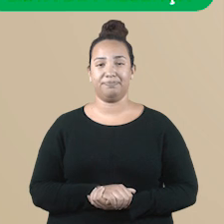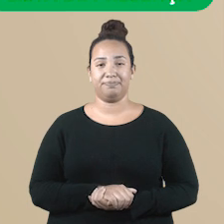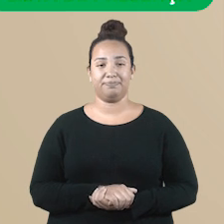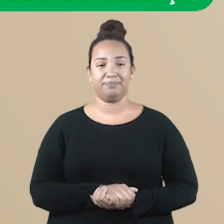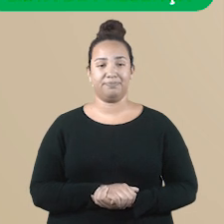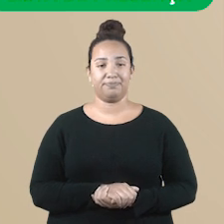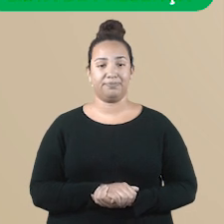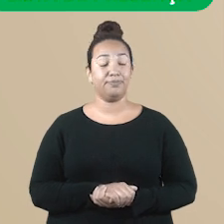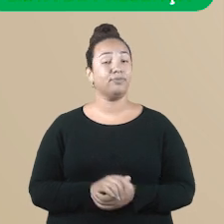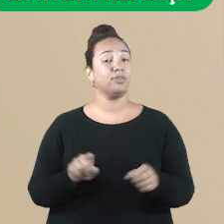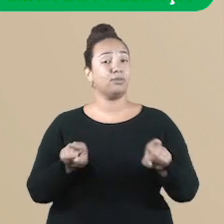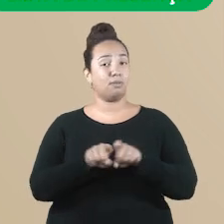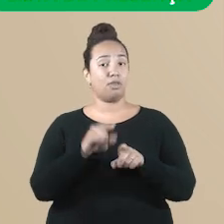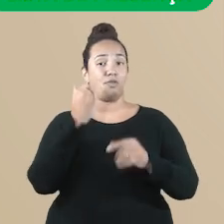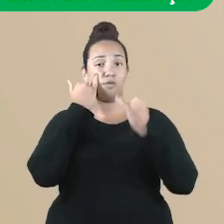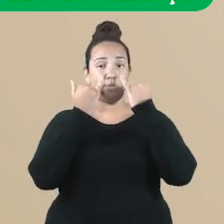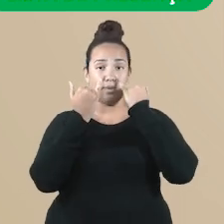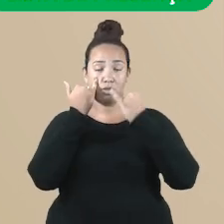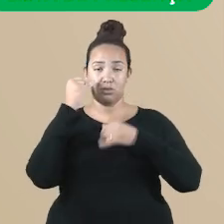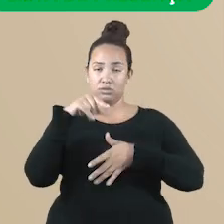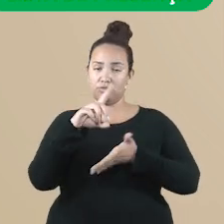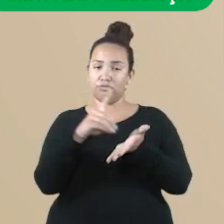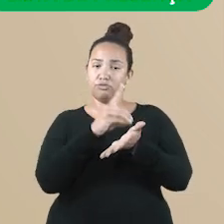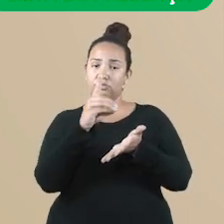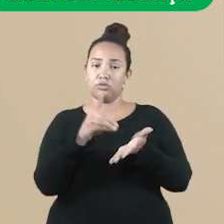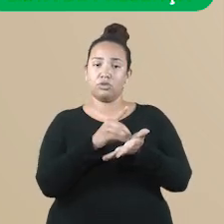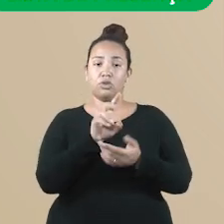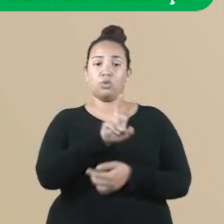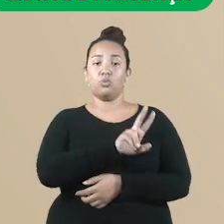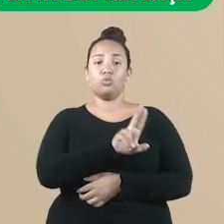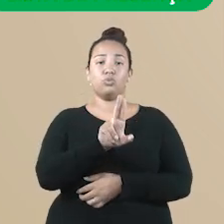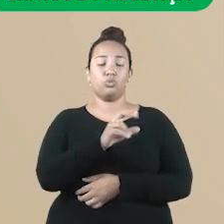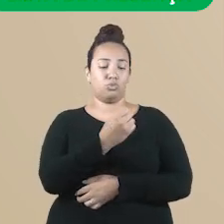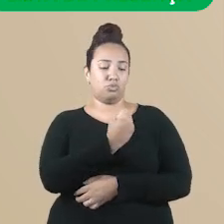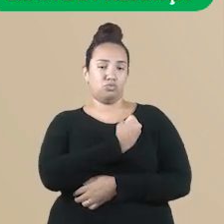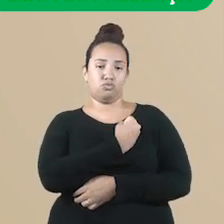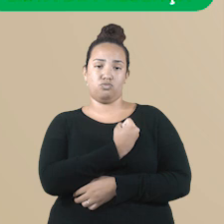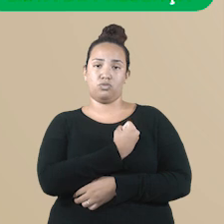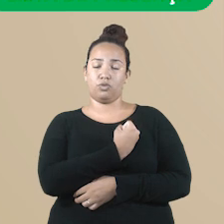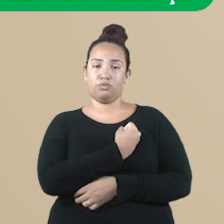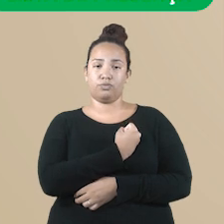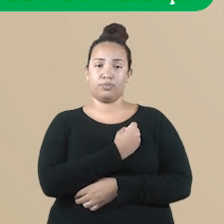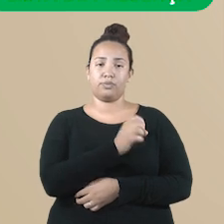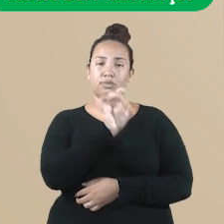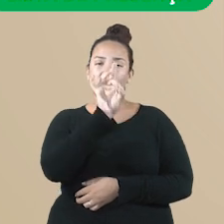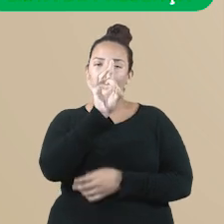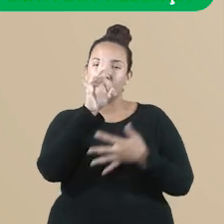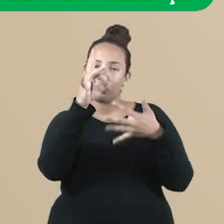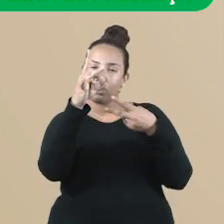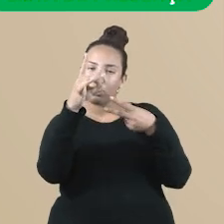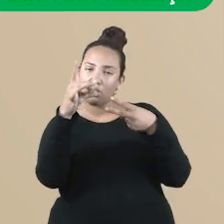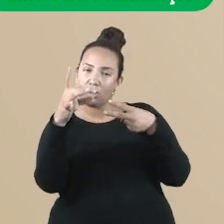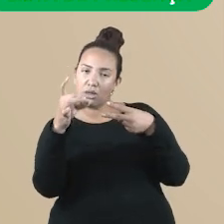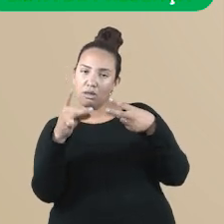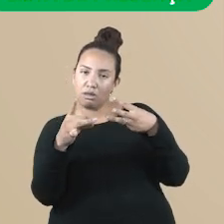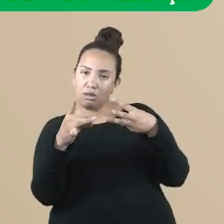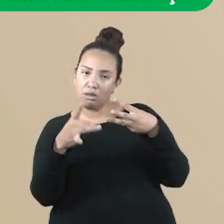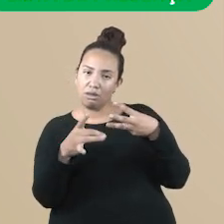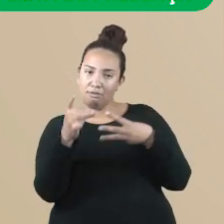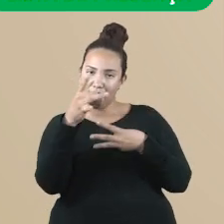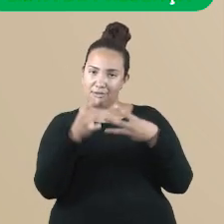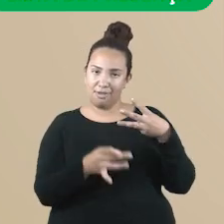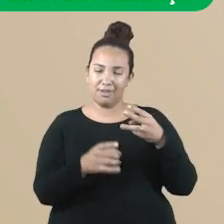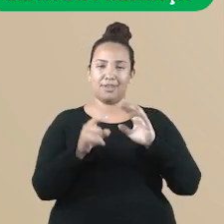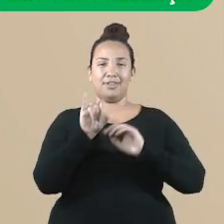Outra informação que encontramos no verbete é o número da acepção, ou seja, cada número desses que